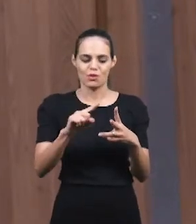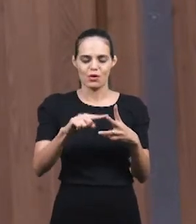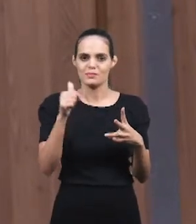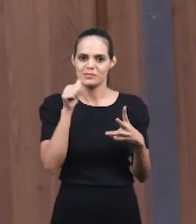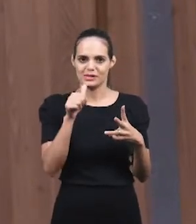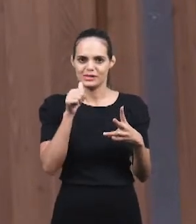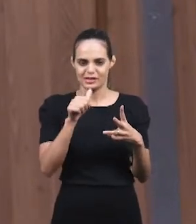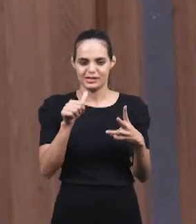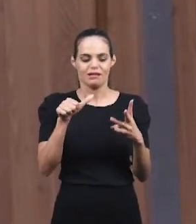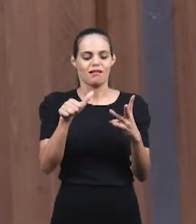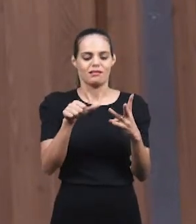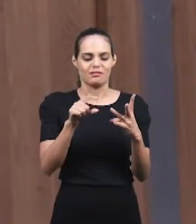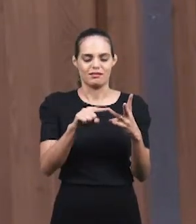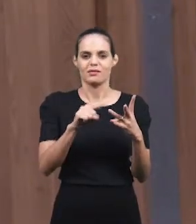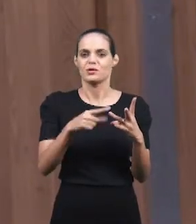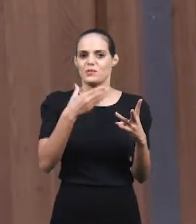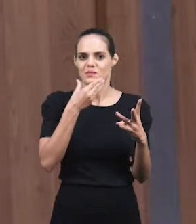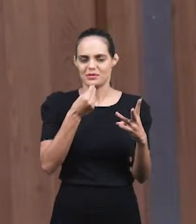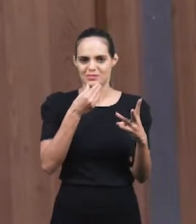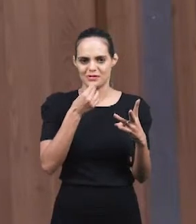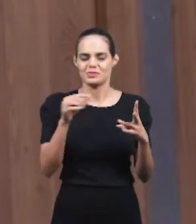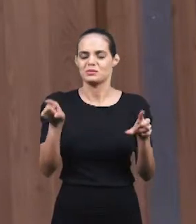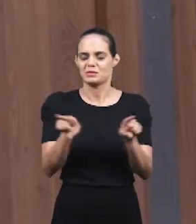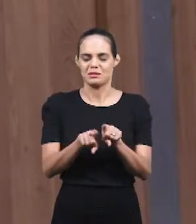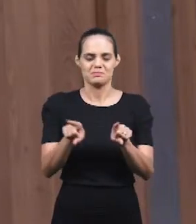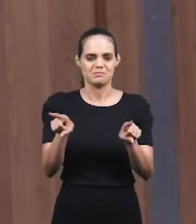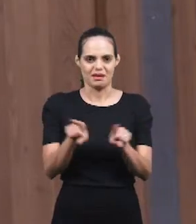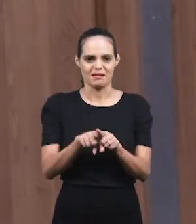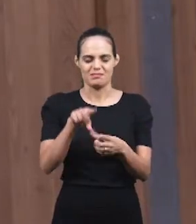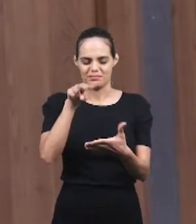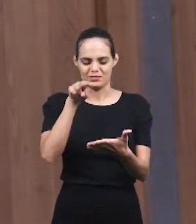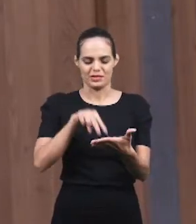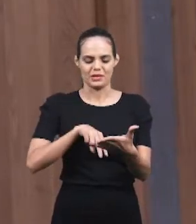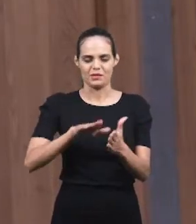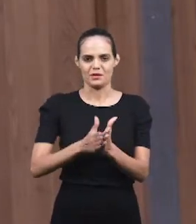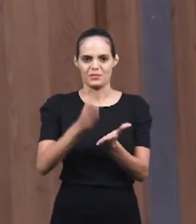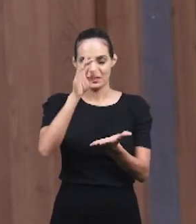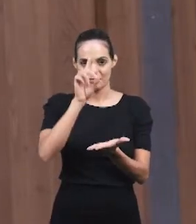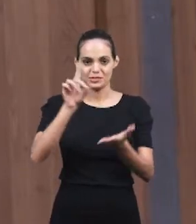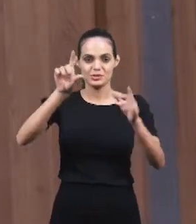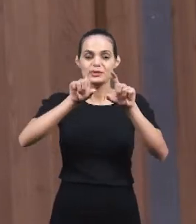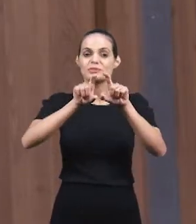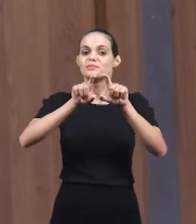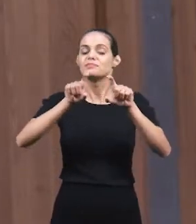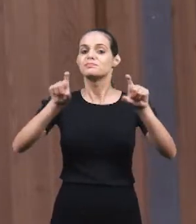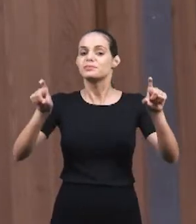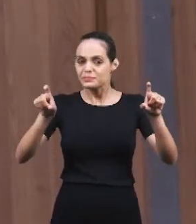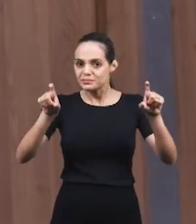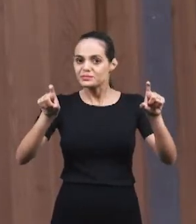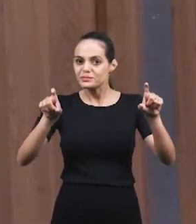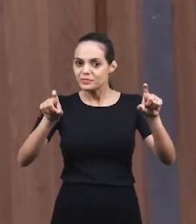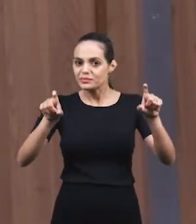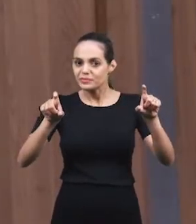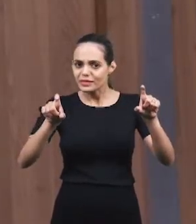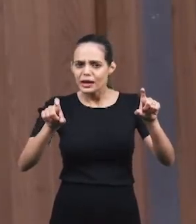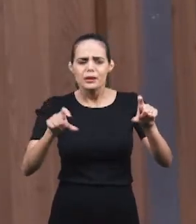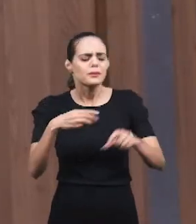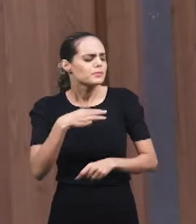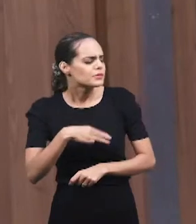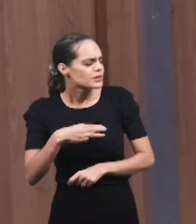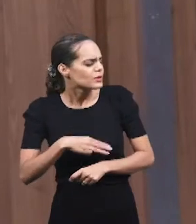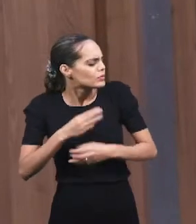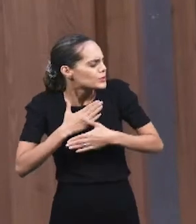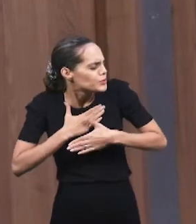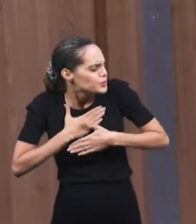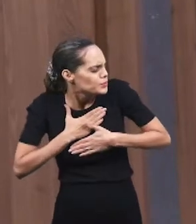Sara respondeu e o Davi fez ali a leitura da palavra. Então, qual foi a expressão? O Davi leu: tem misericórdia de